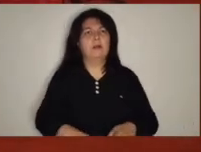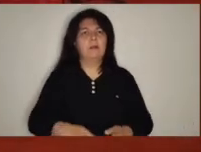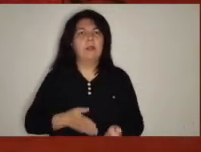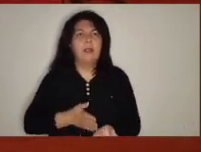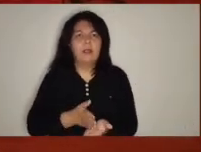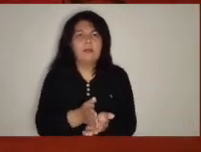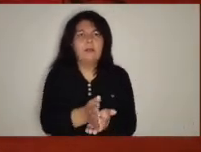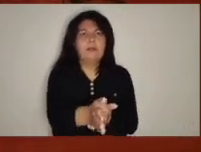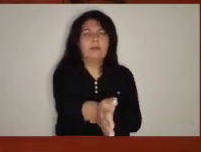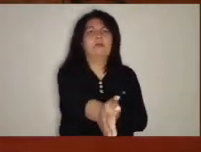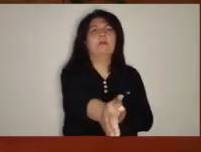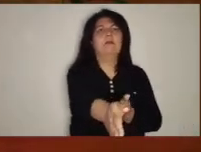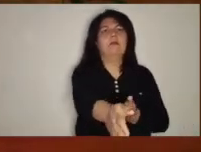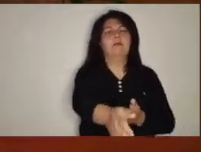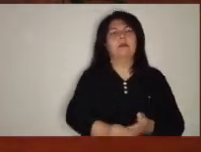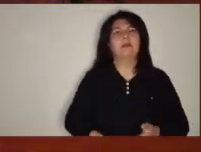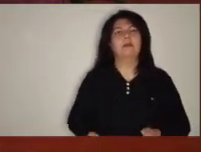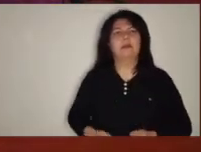suportar o